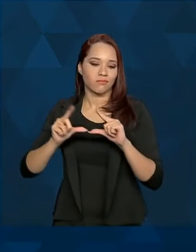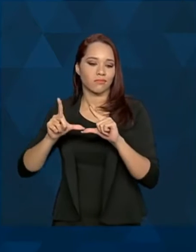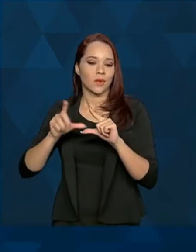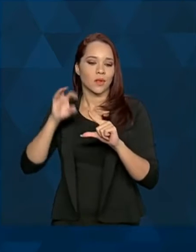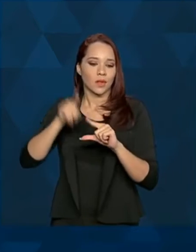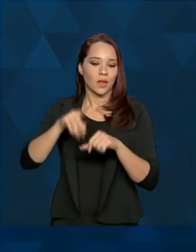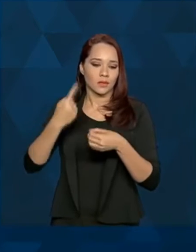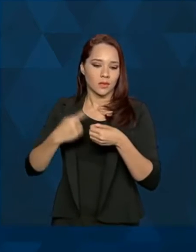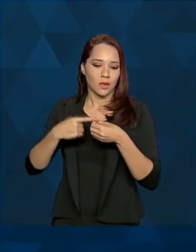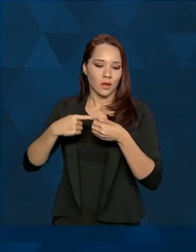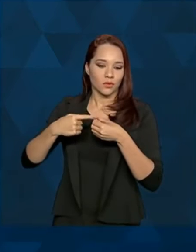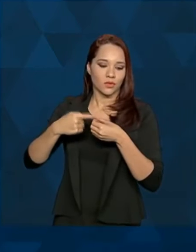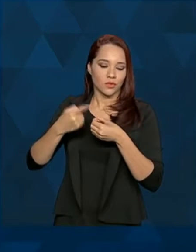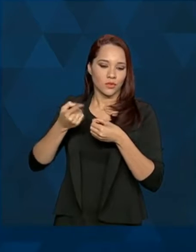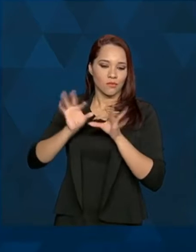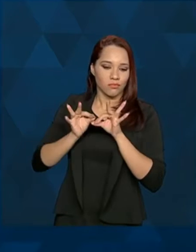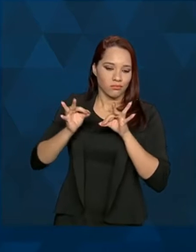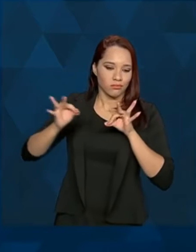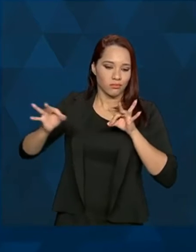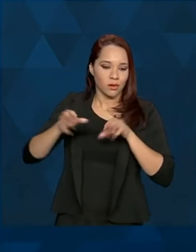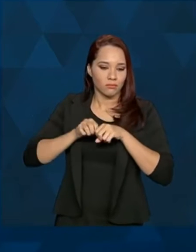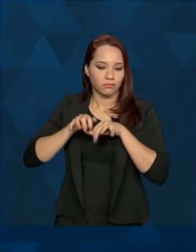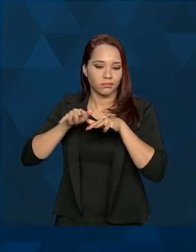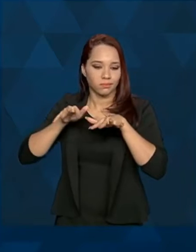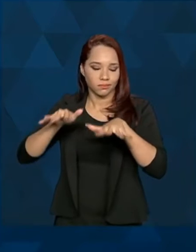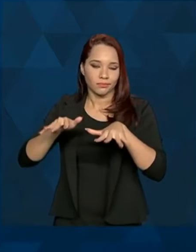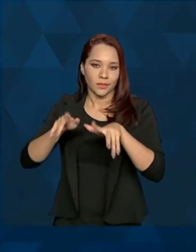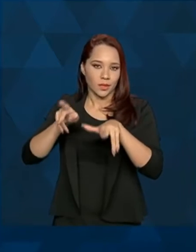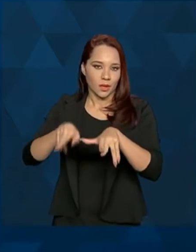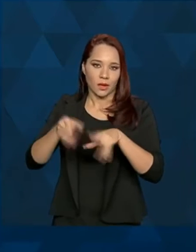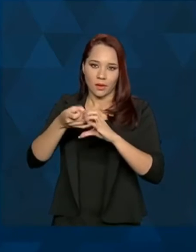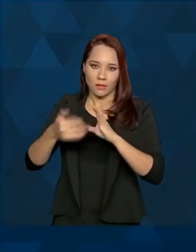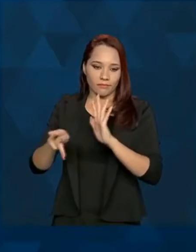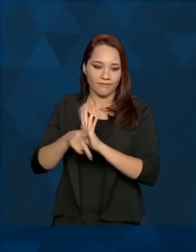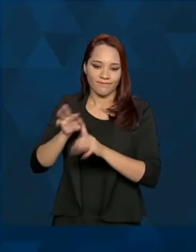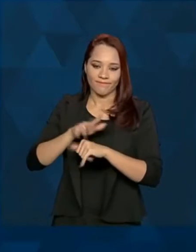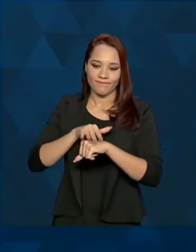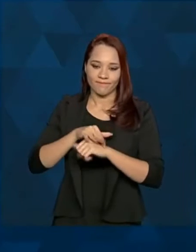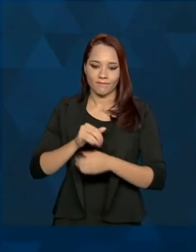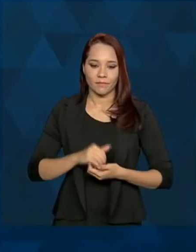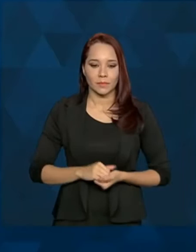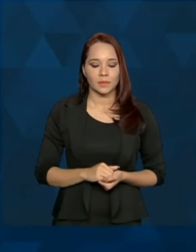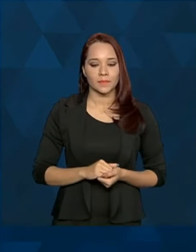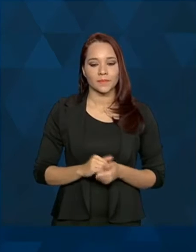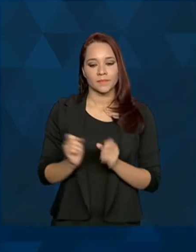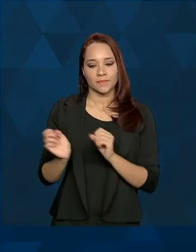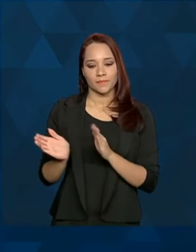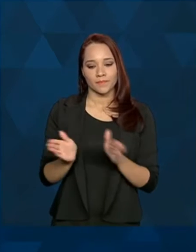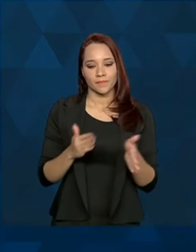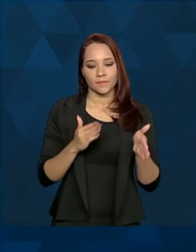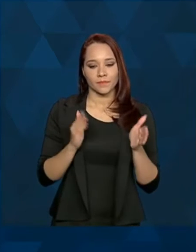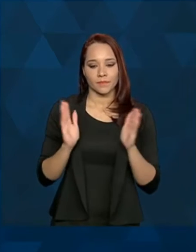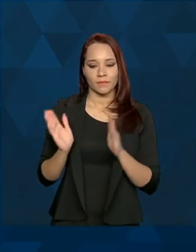o interior, que é uma característica com relação da doença. Próximo, pode passar,